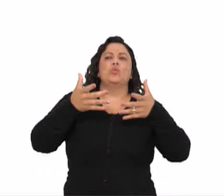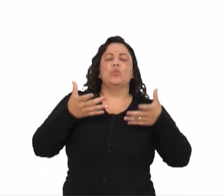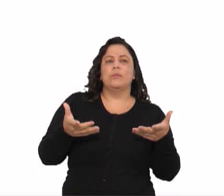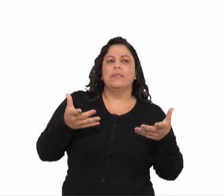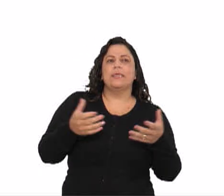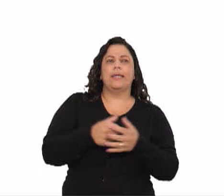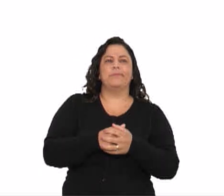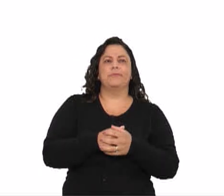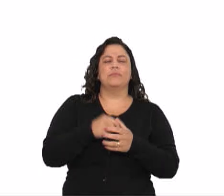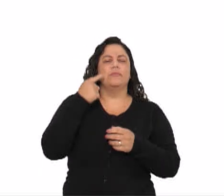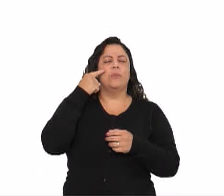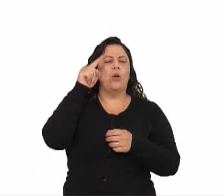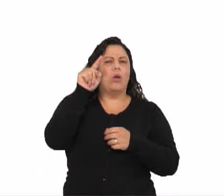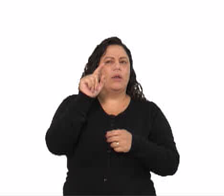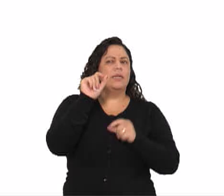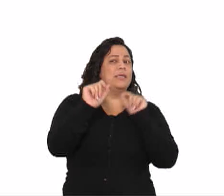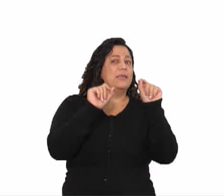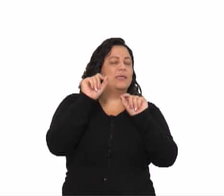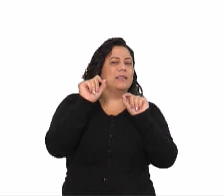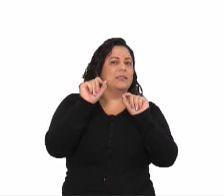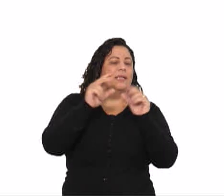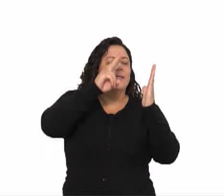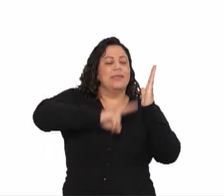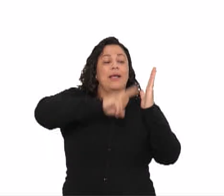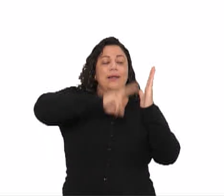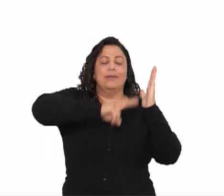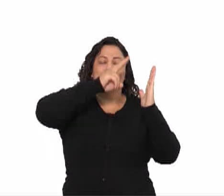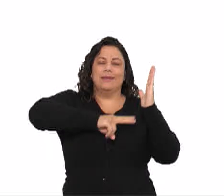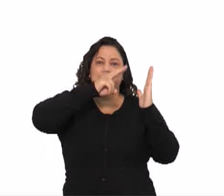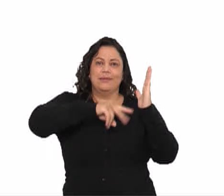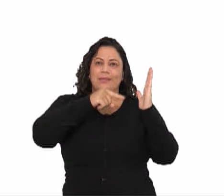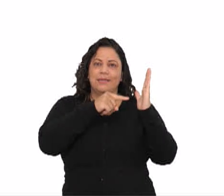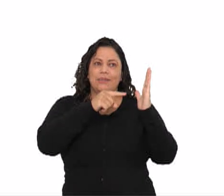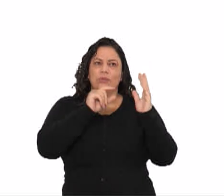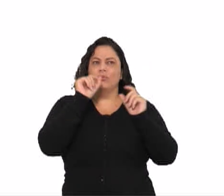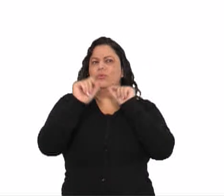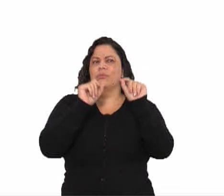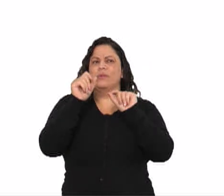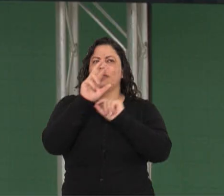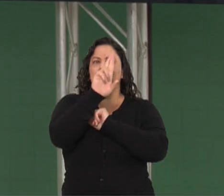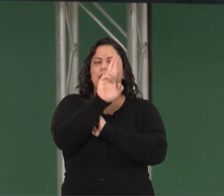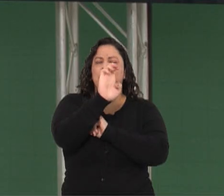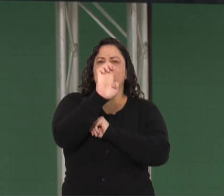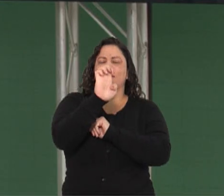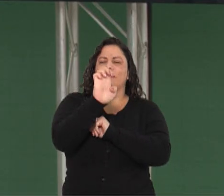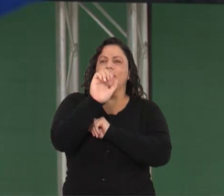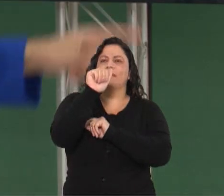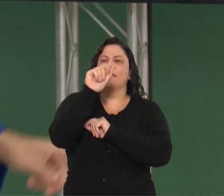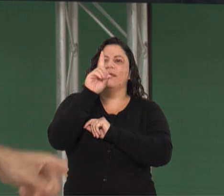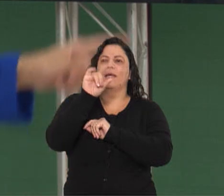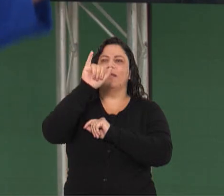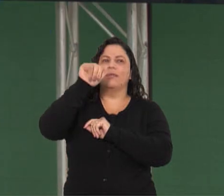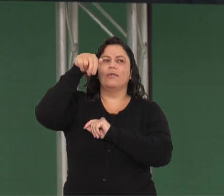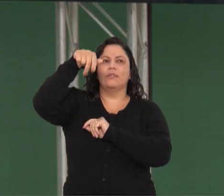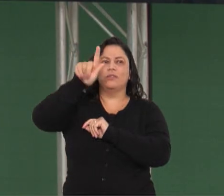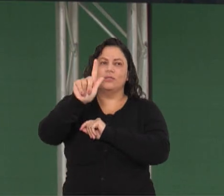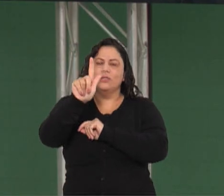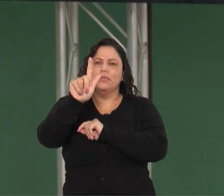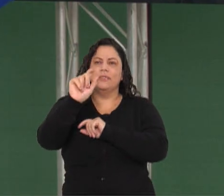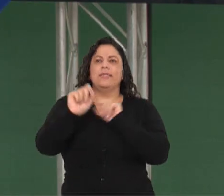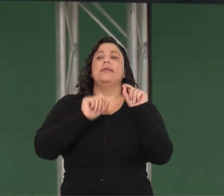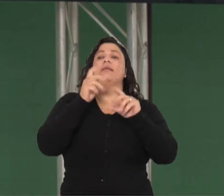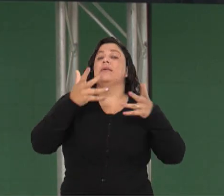Olha o presente continuous aí. Então, ele está lendo. Vamos dar uma olhadinha antes aqui no verbo do present continuous, como ficou. O verbo